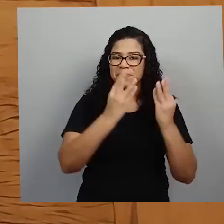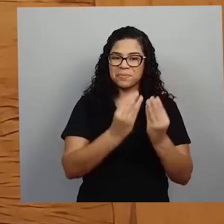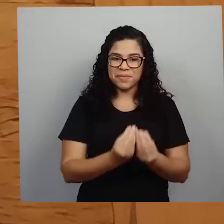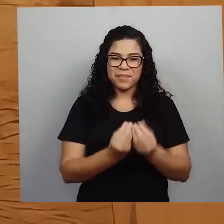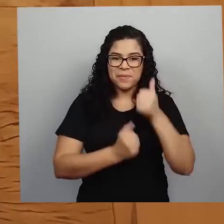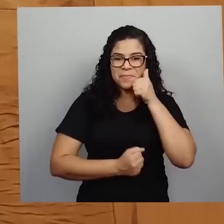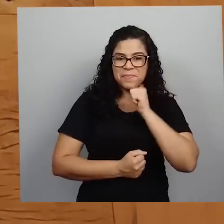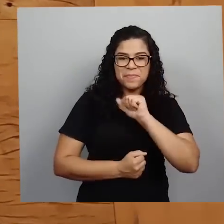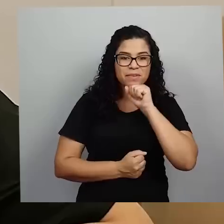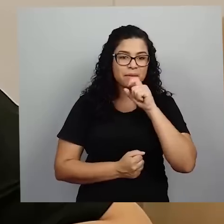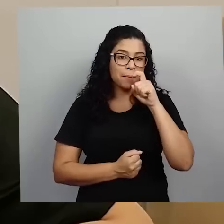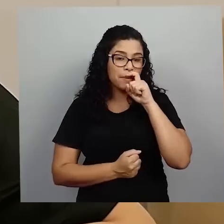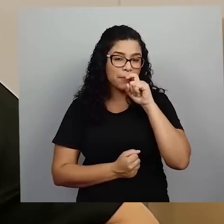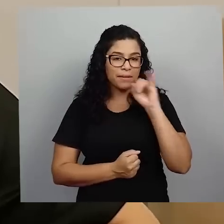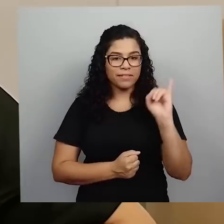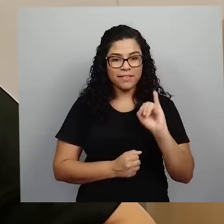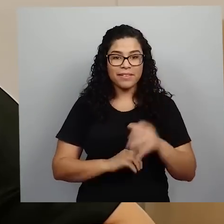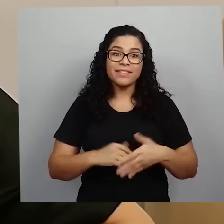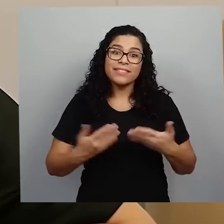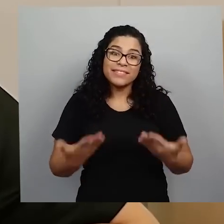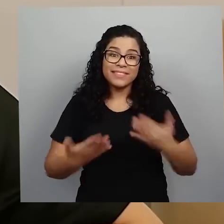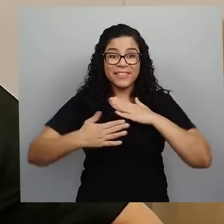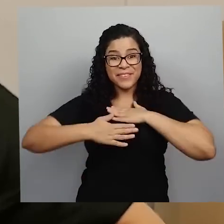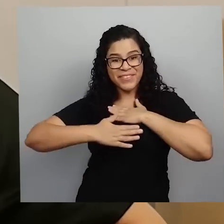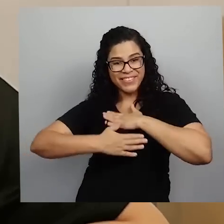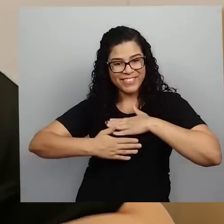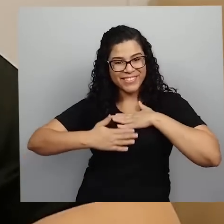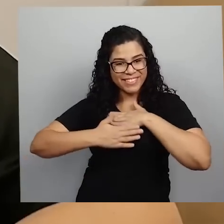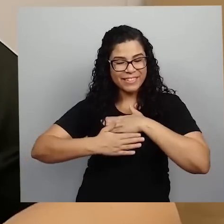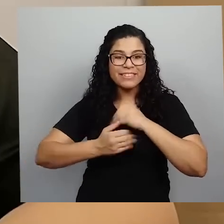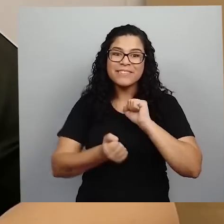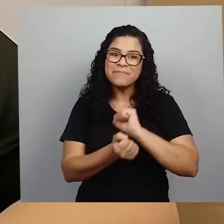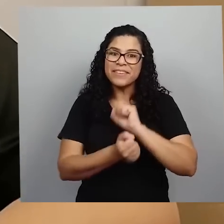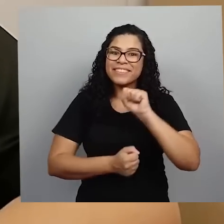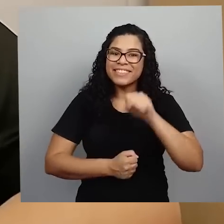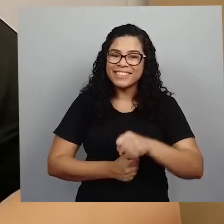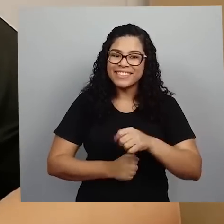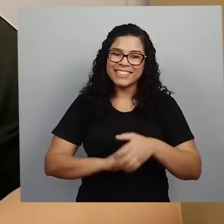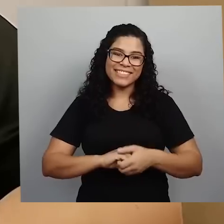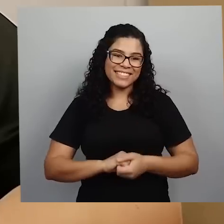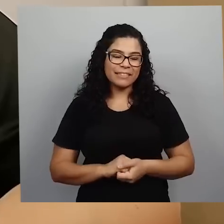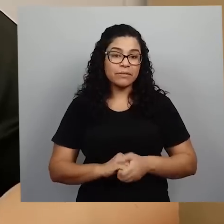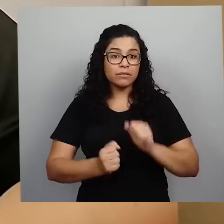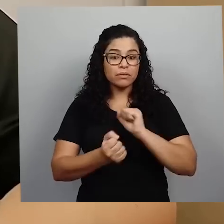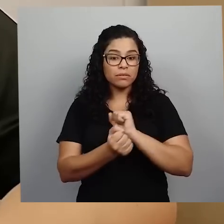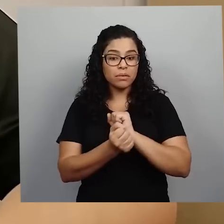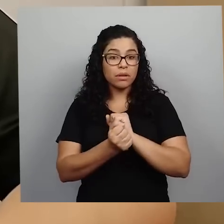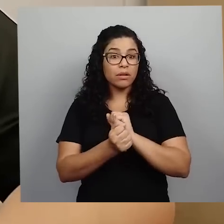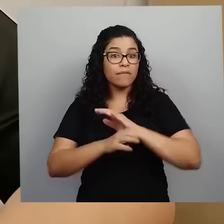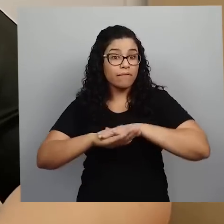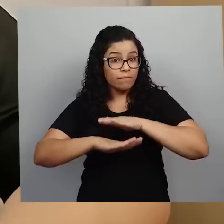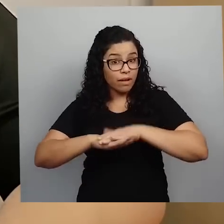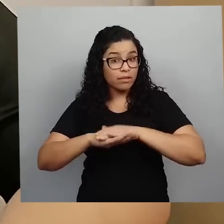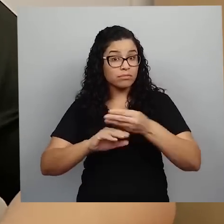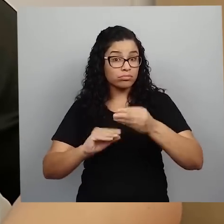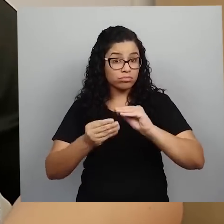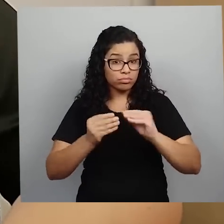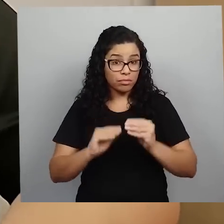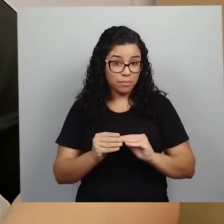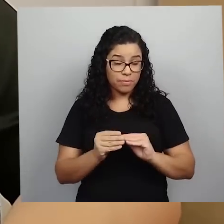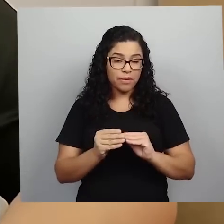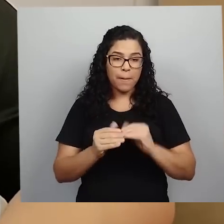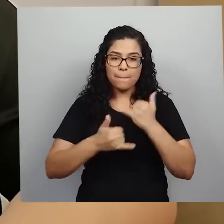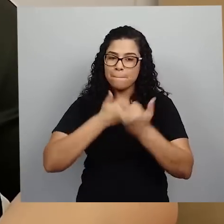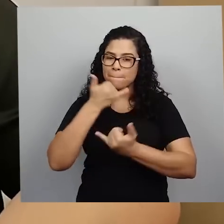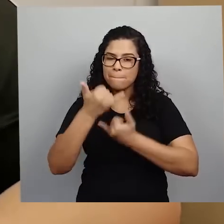irmão. E aí, vocês gostaram? Eu espero que sim. Espero que vocês façam essa dobradura e que brinquem